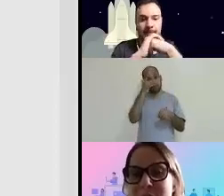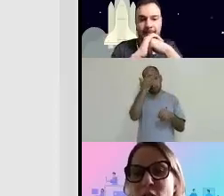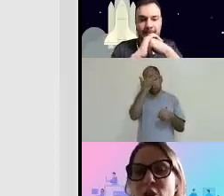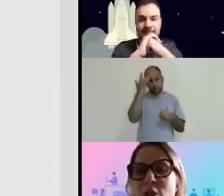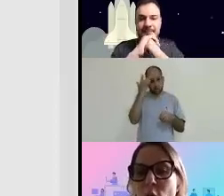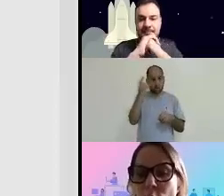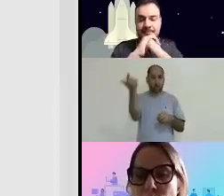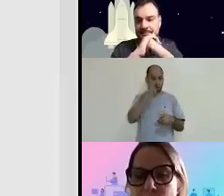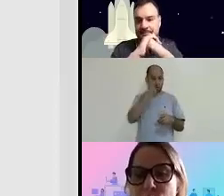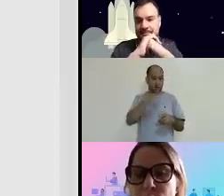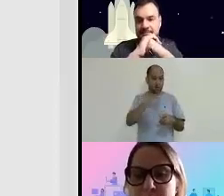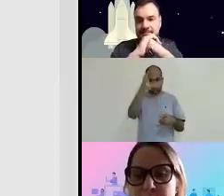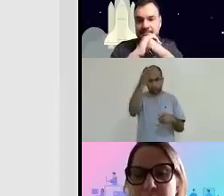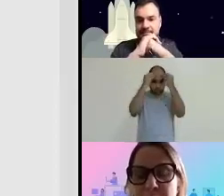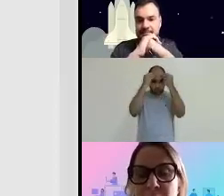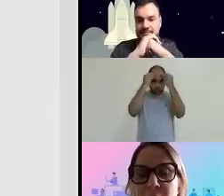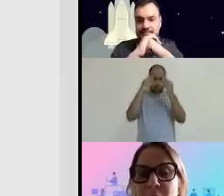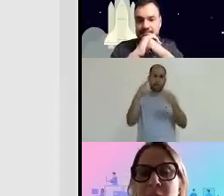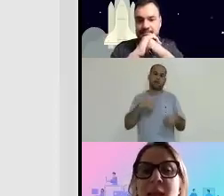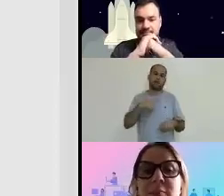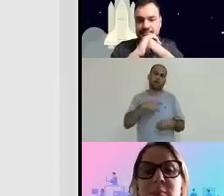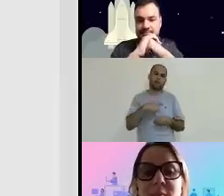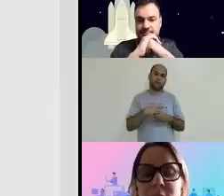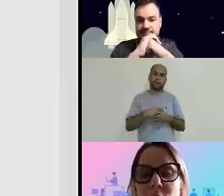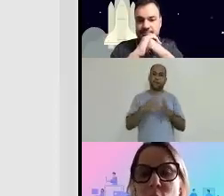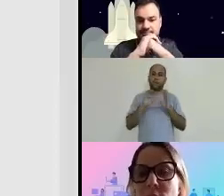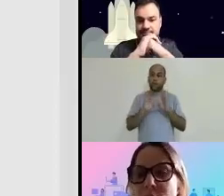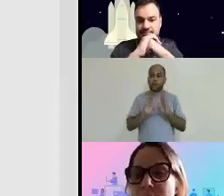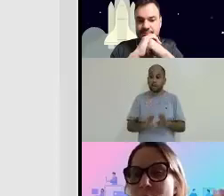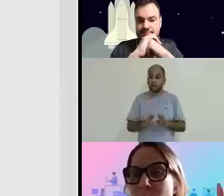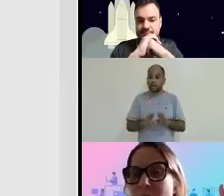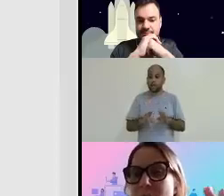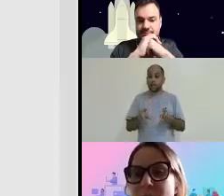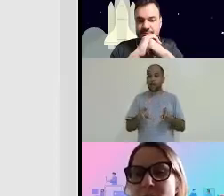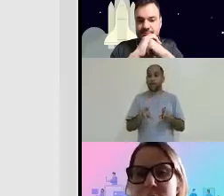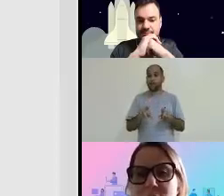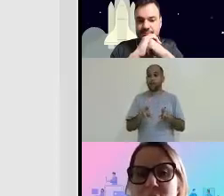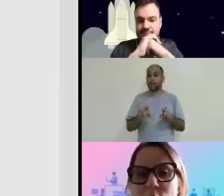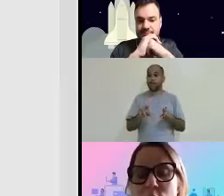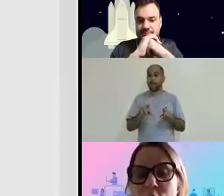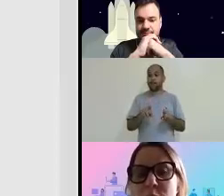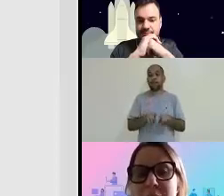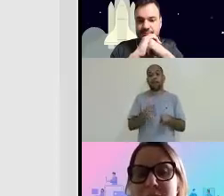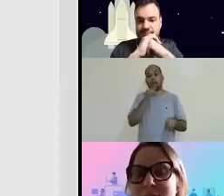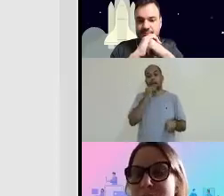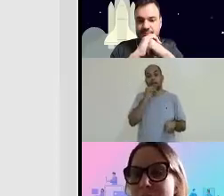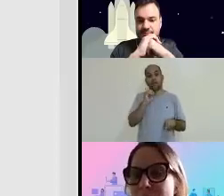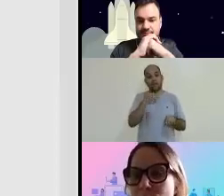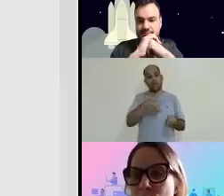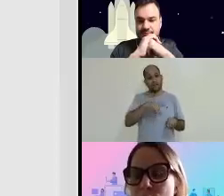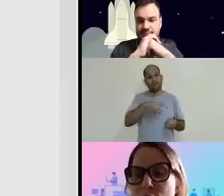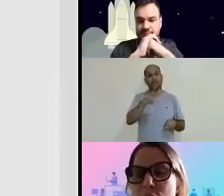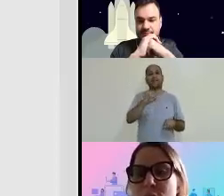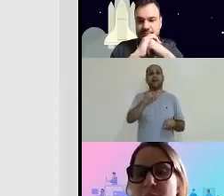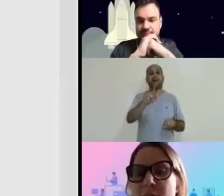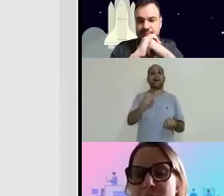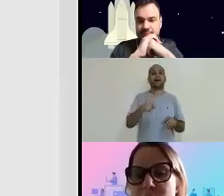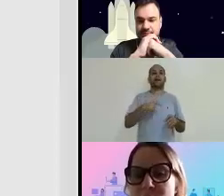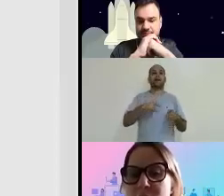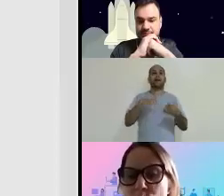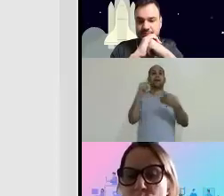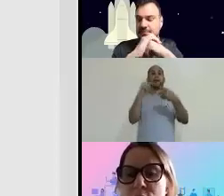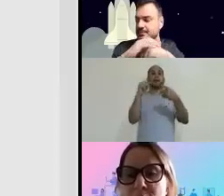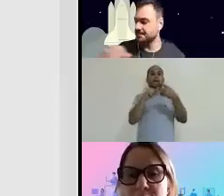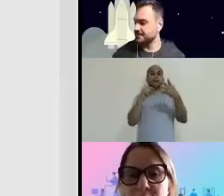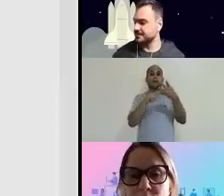a mensagem ou não, né? E quando você vê uma vaga, você tem alguns pré-requisitos de